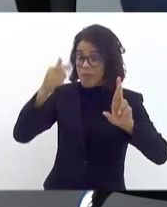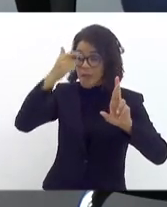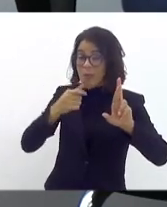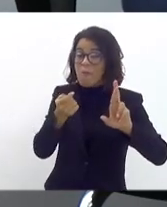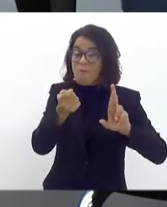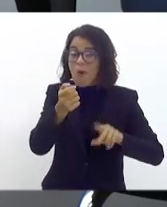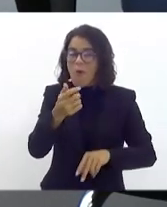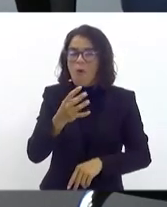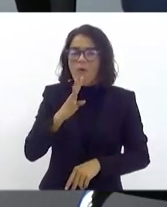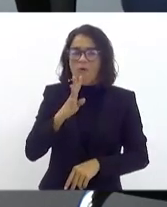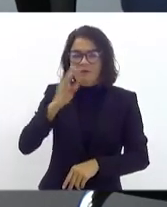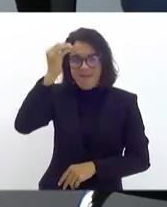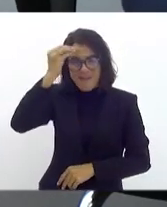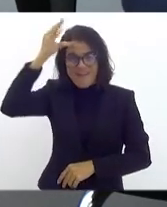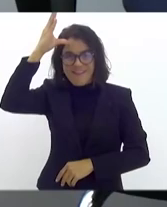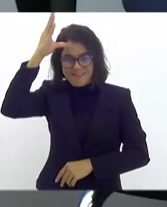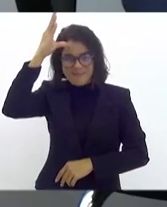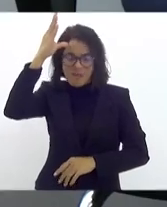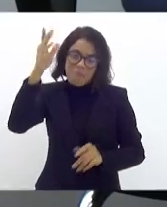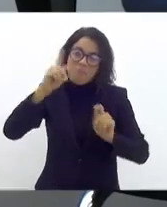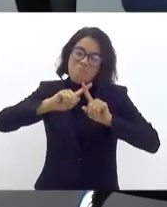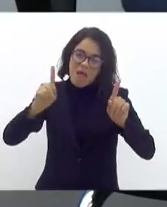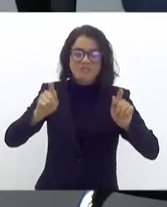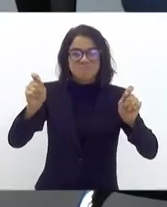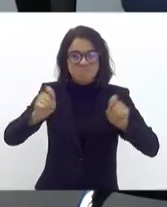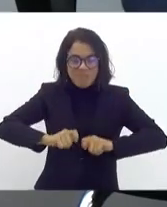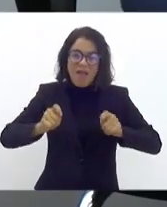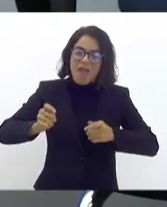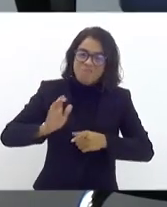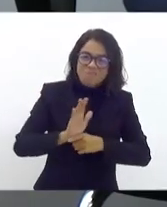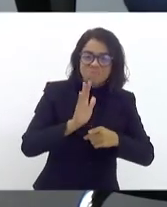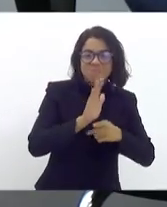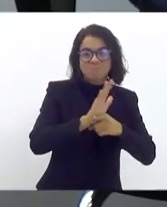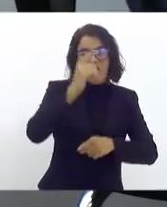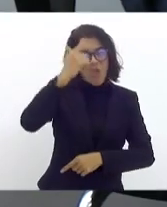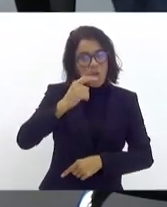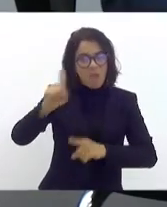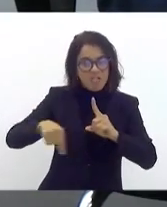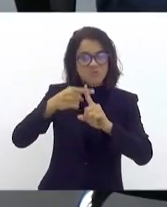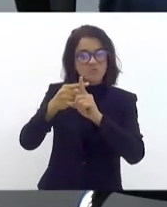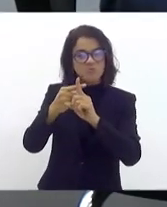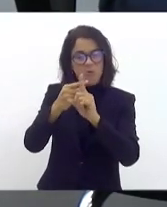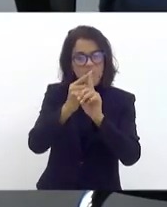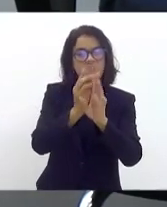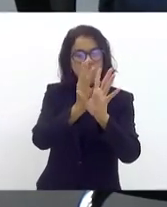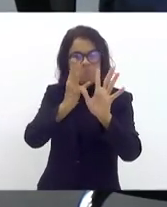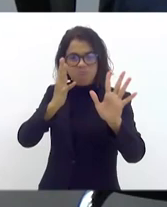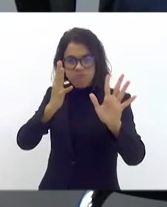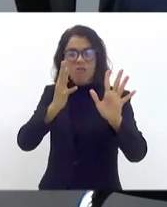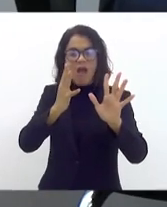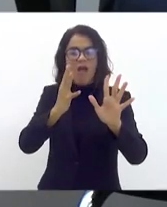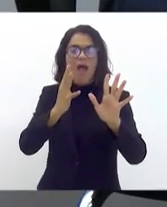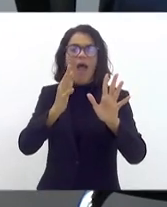ainda dentro da causa, colaborar, mas quero ser mais um soldado desta comissão para que a